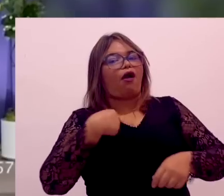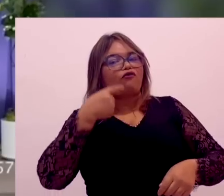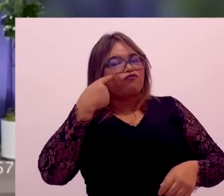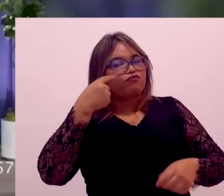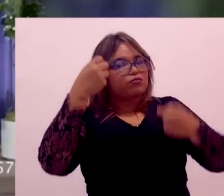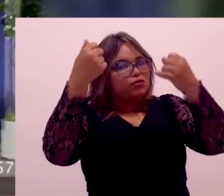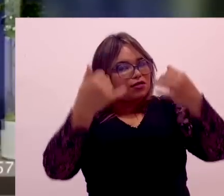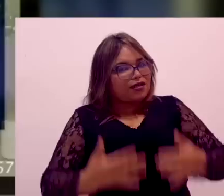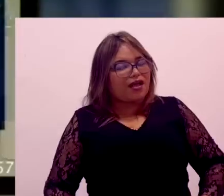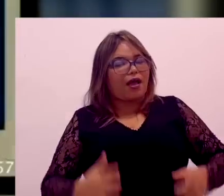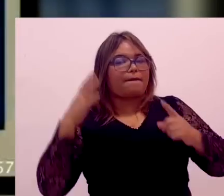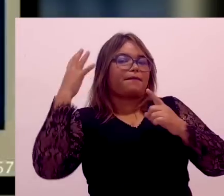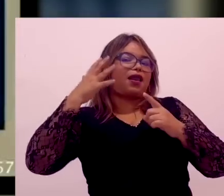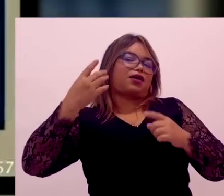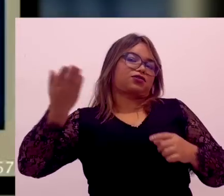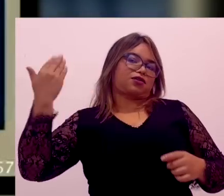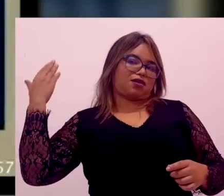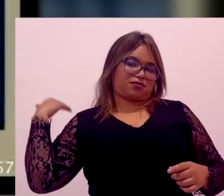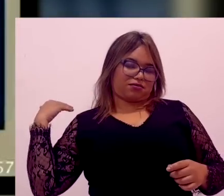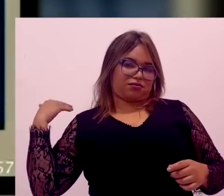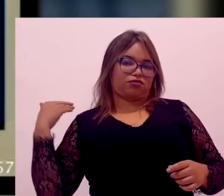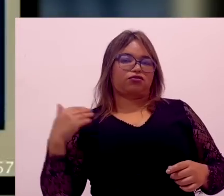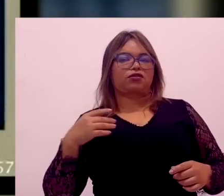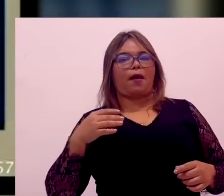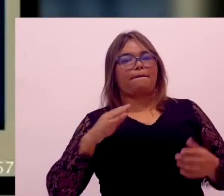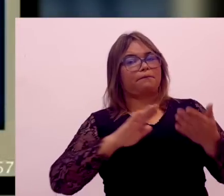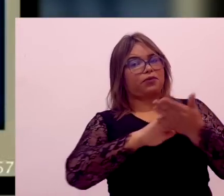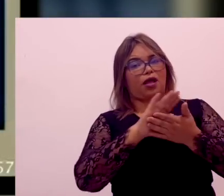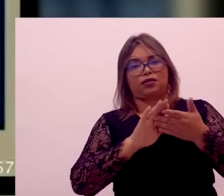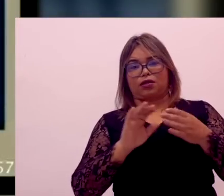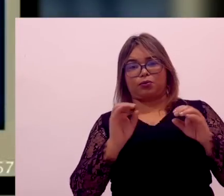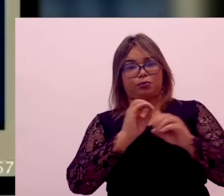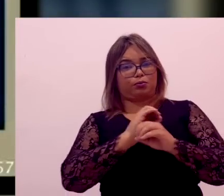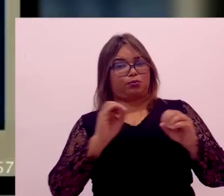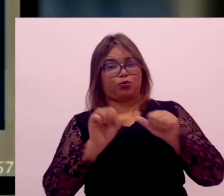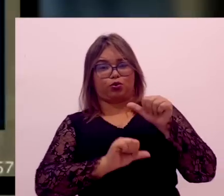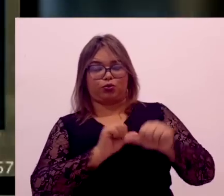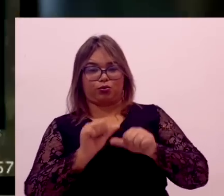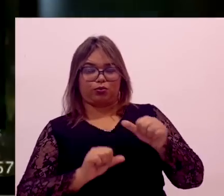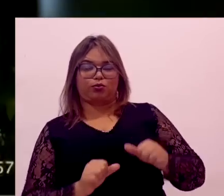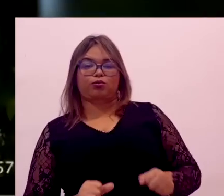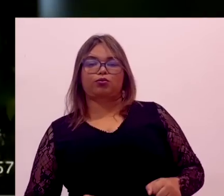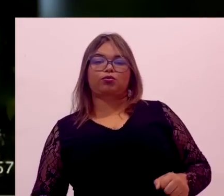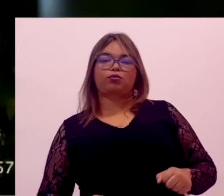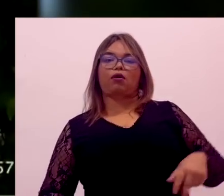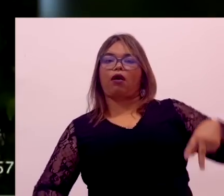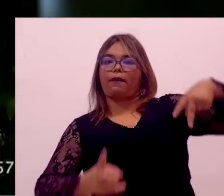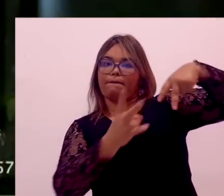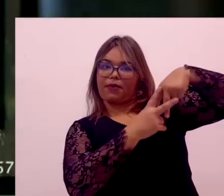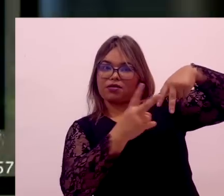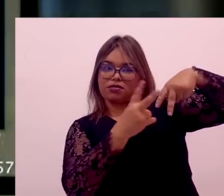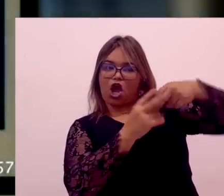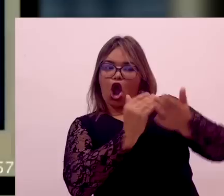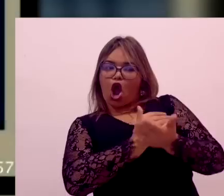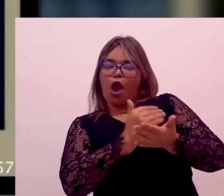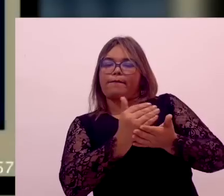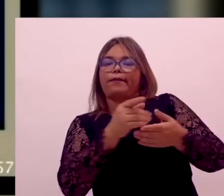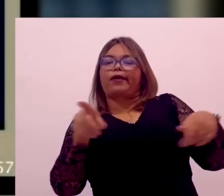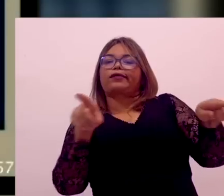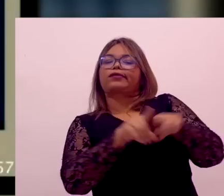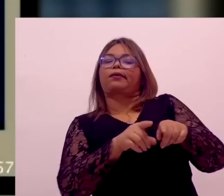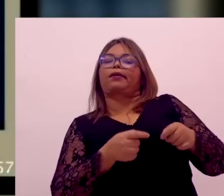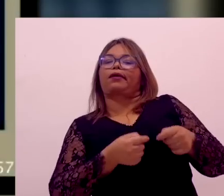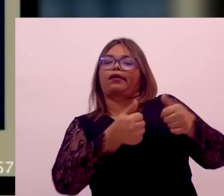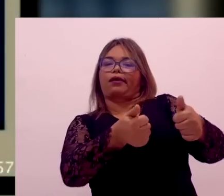Os maçons iniciados, eles também estão enganados? Que vamos falar dos pobres maçons? Vamos à melhor fonte do